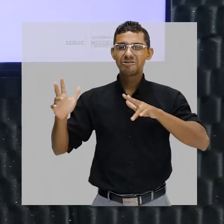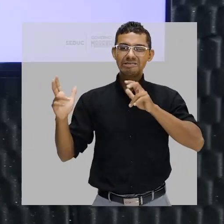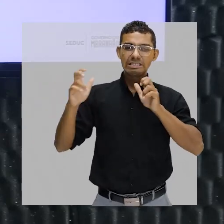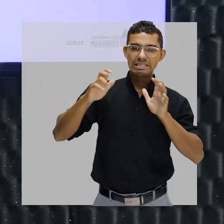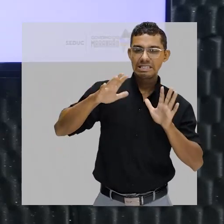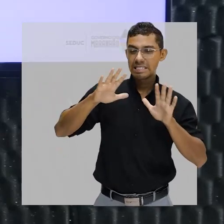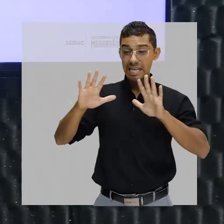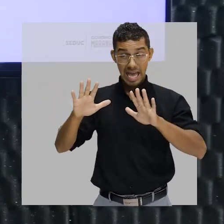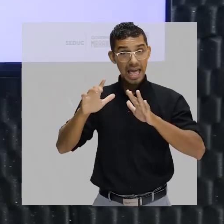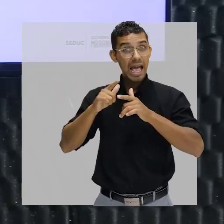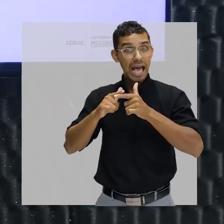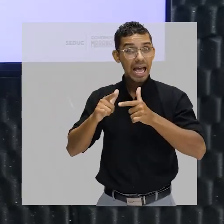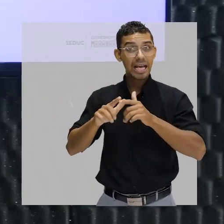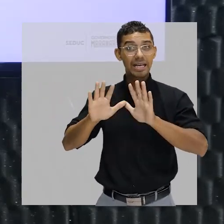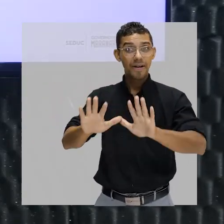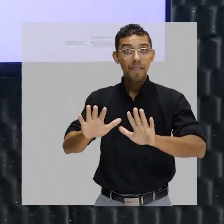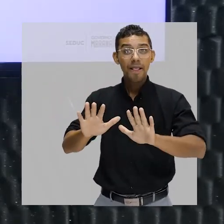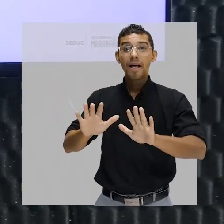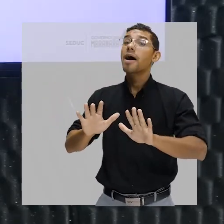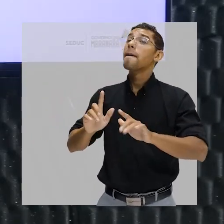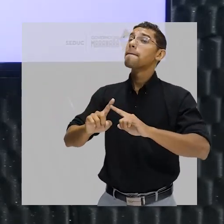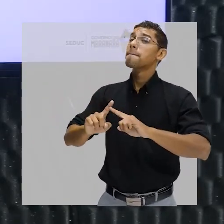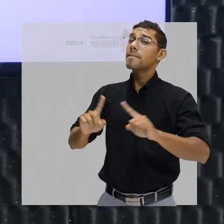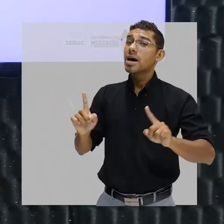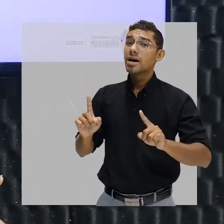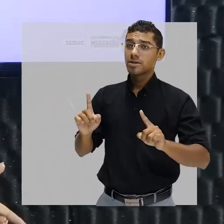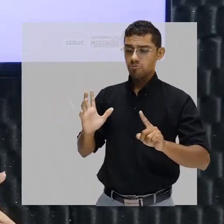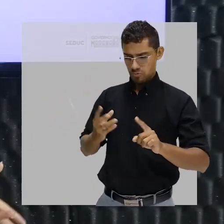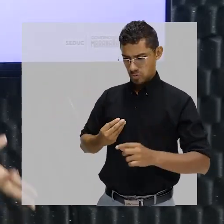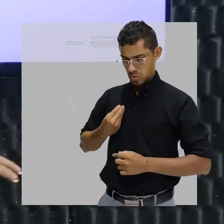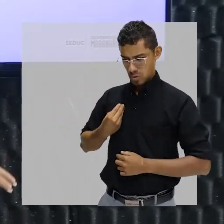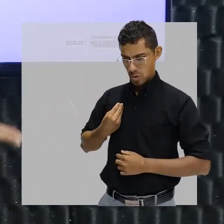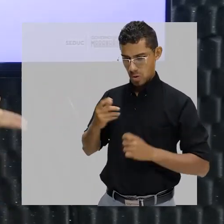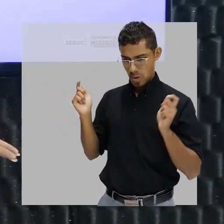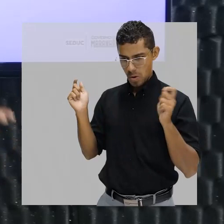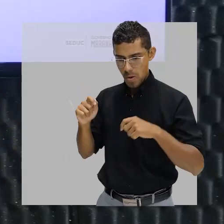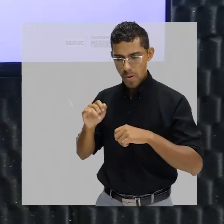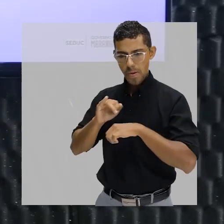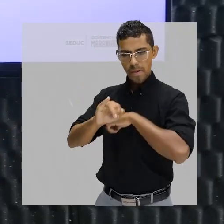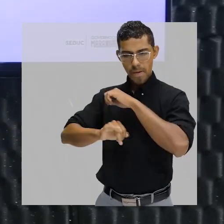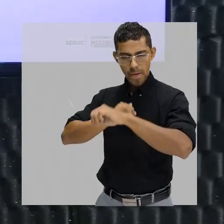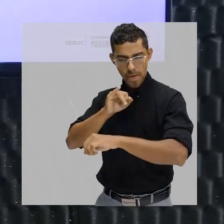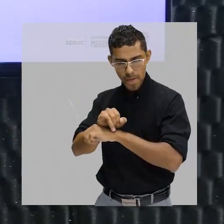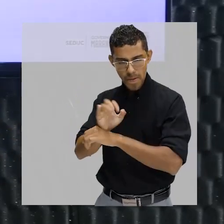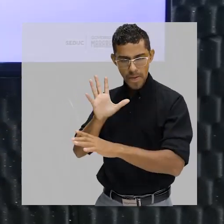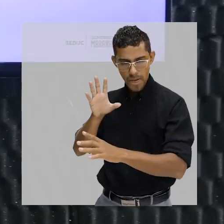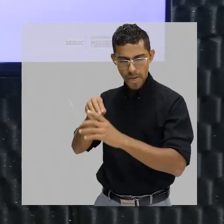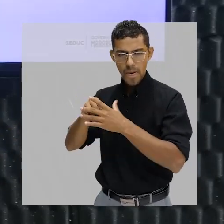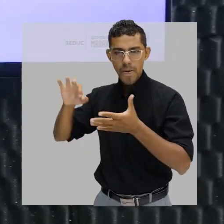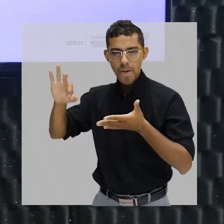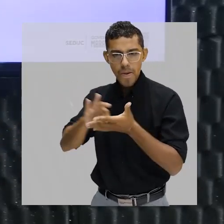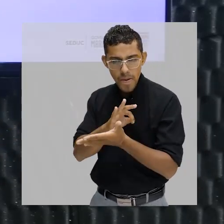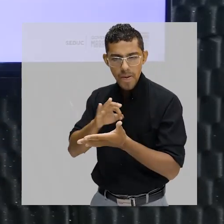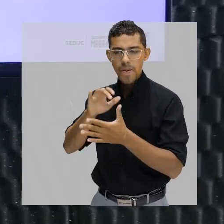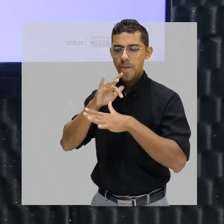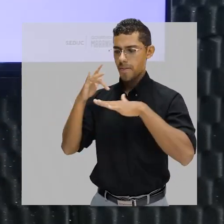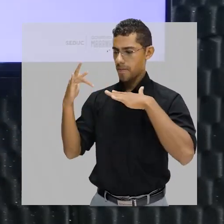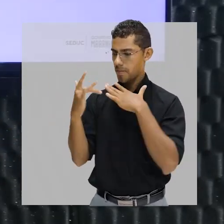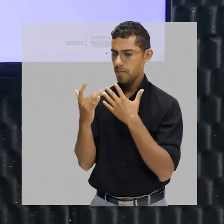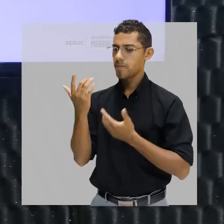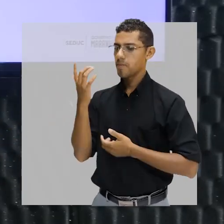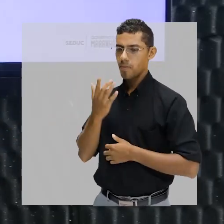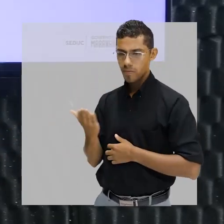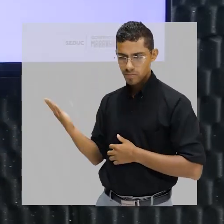nos envolve, né? Estamos nas redes sociais também, né? Você pode seguir a